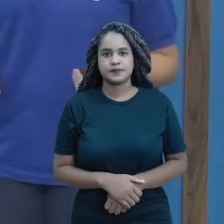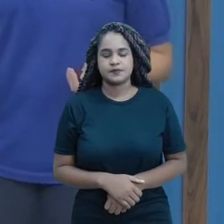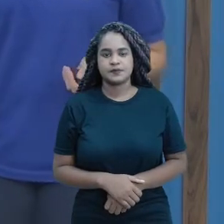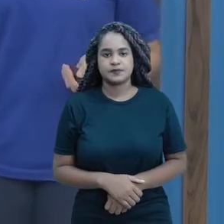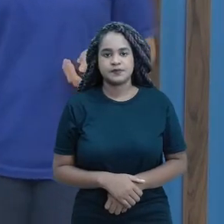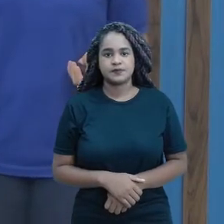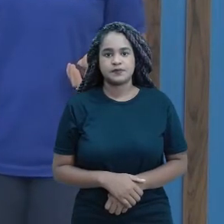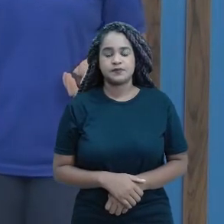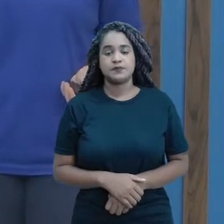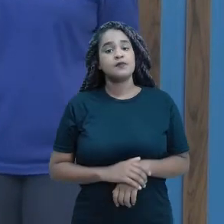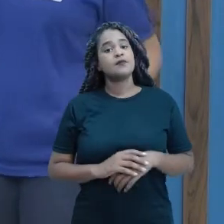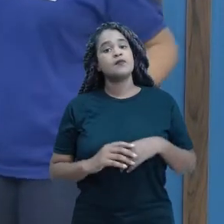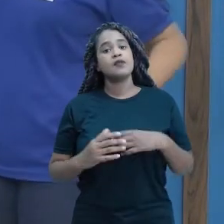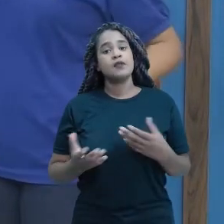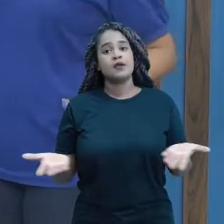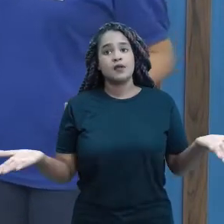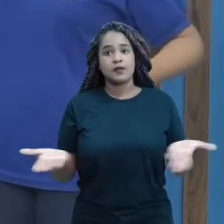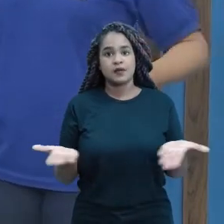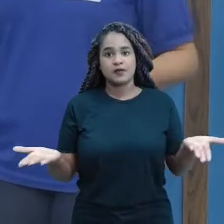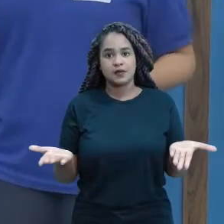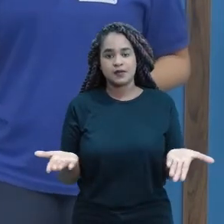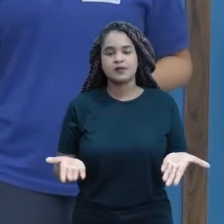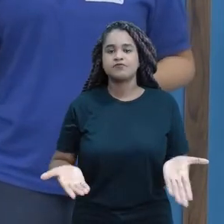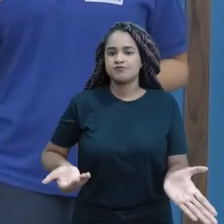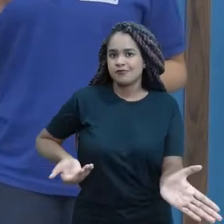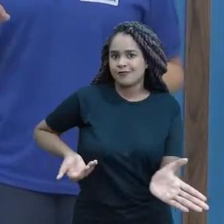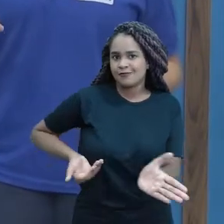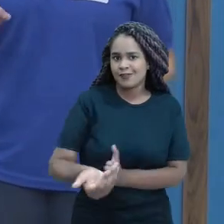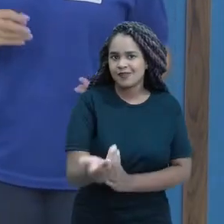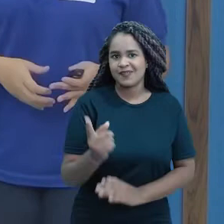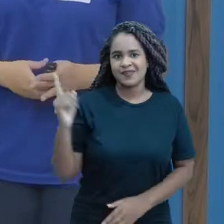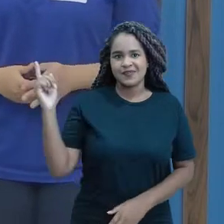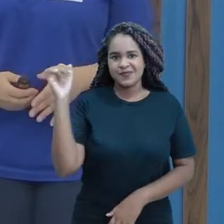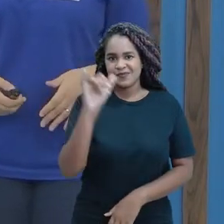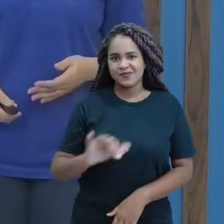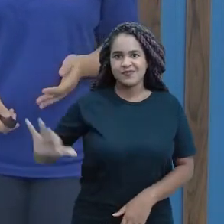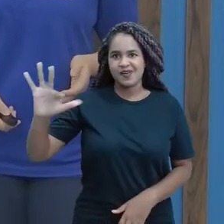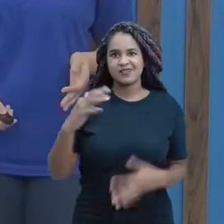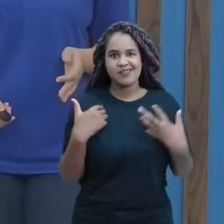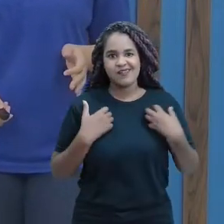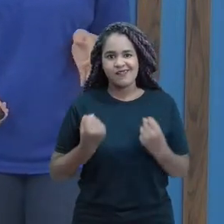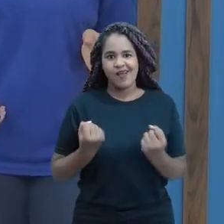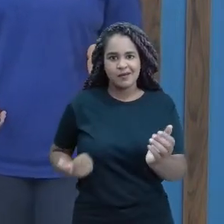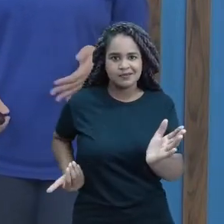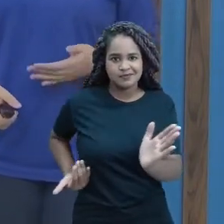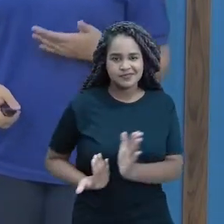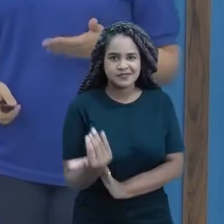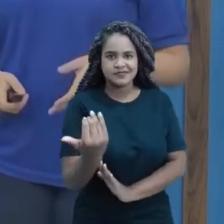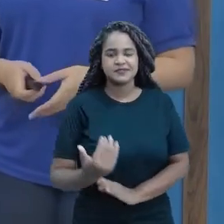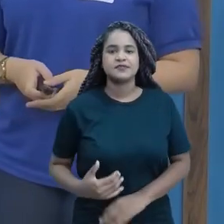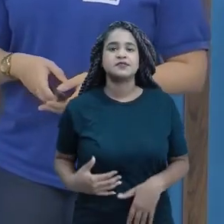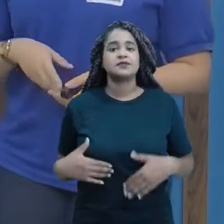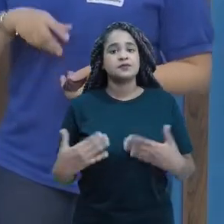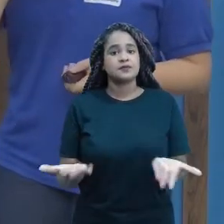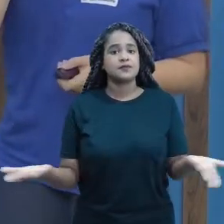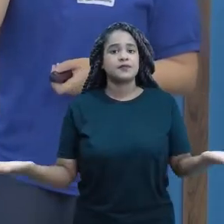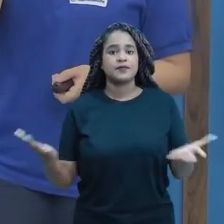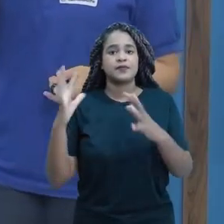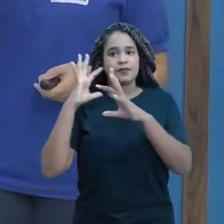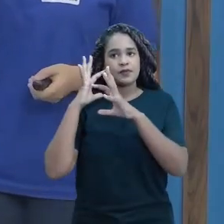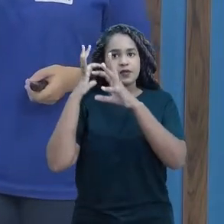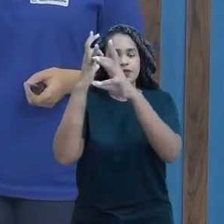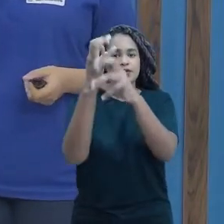vê, agora, Tiago já está dizendo aqui, né? Vamos começar essa aula e a gente vai relembrar a ideia do que seria um